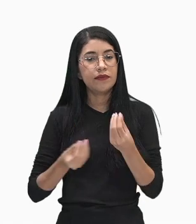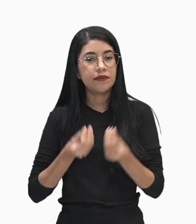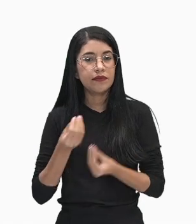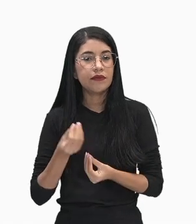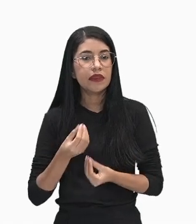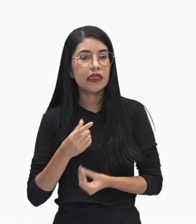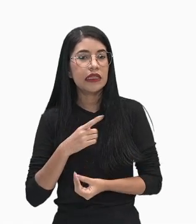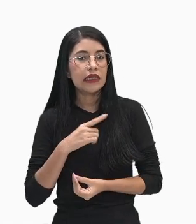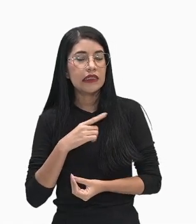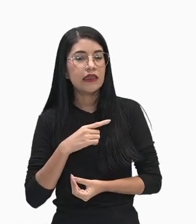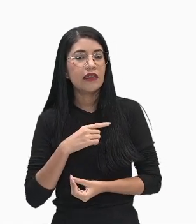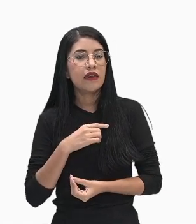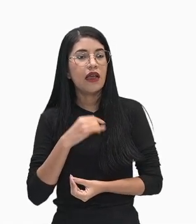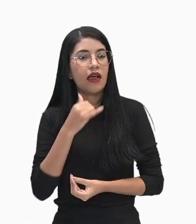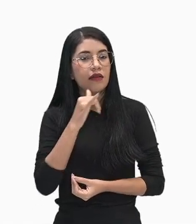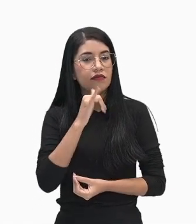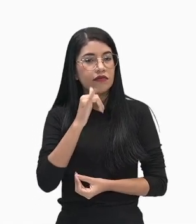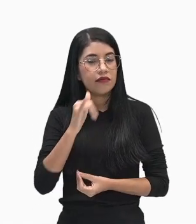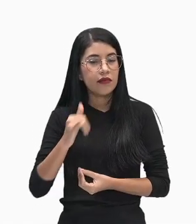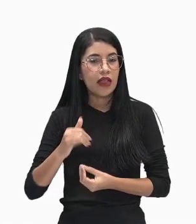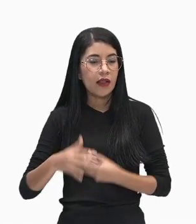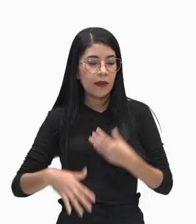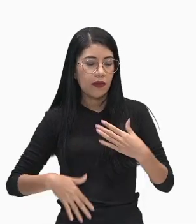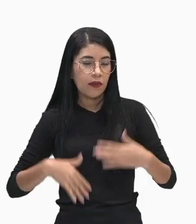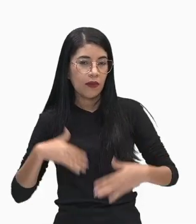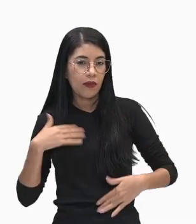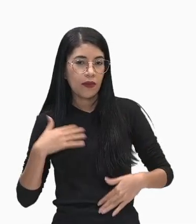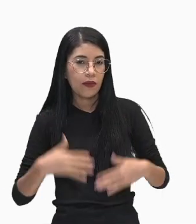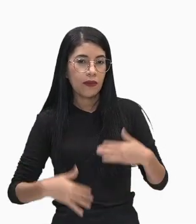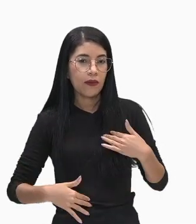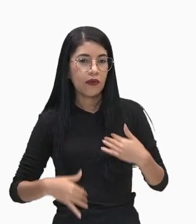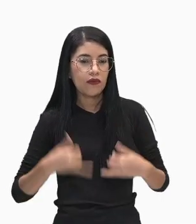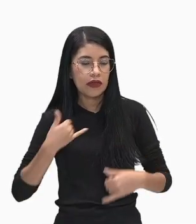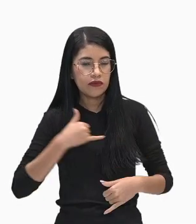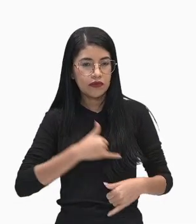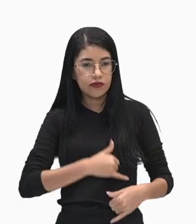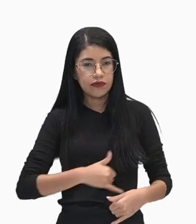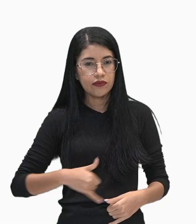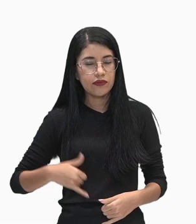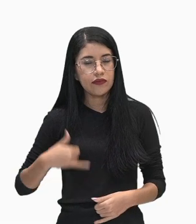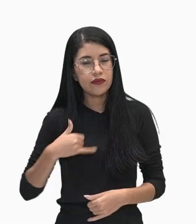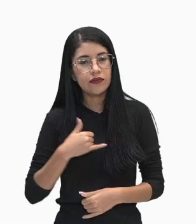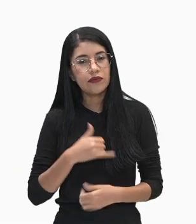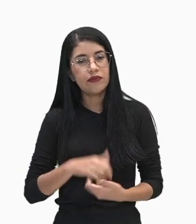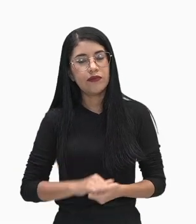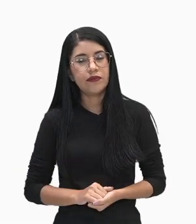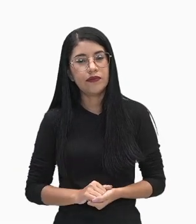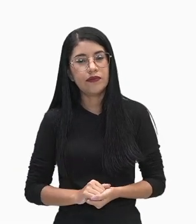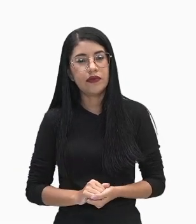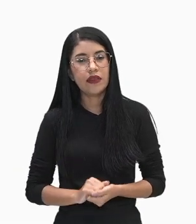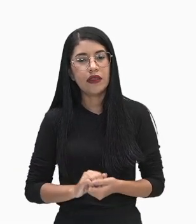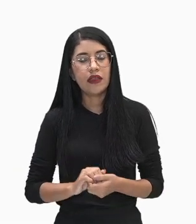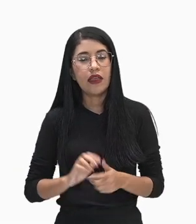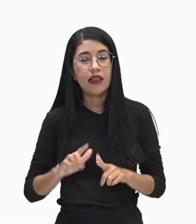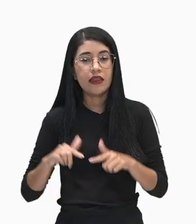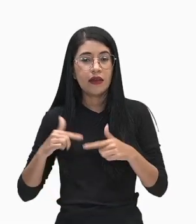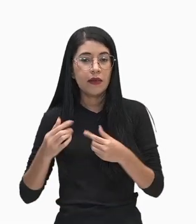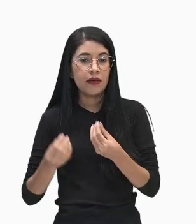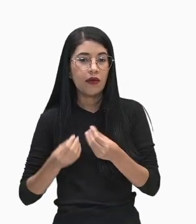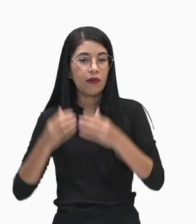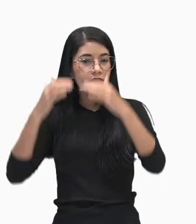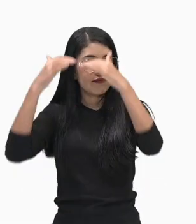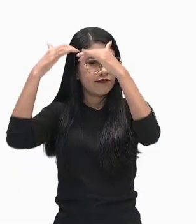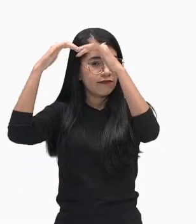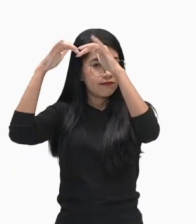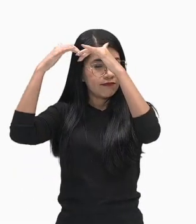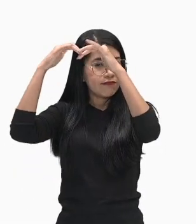a passagem da corrente elétrica pelo organismo dos seres vivos e ele atua no sistema nervoso,